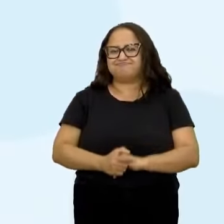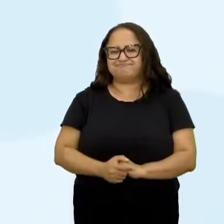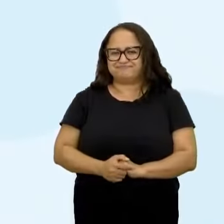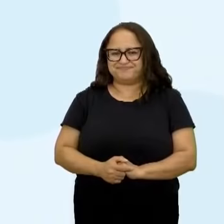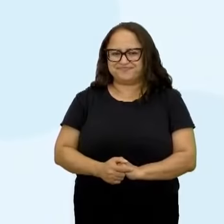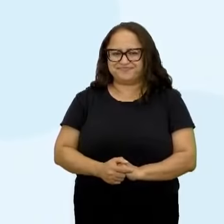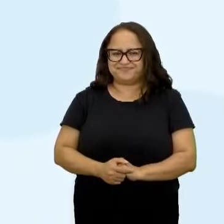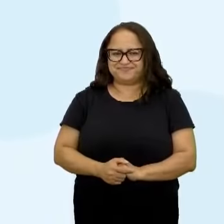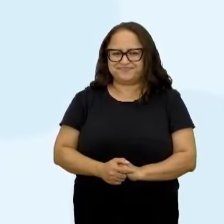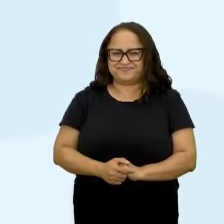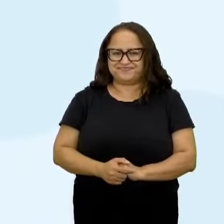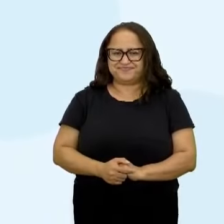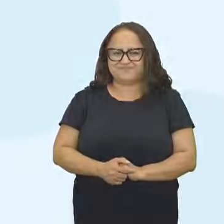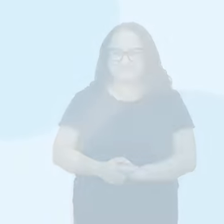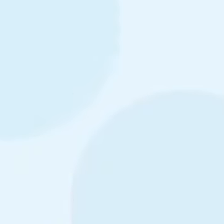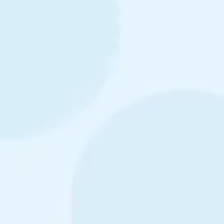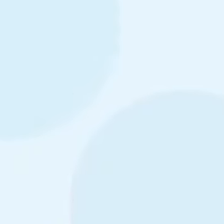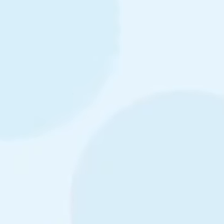1